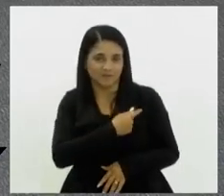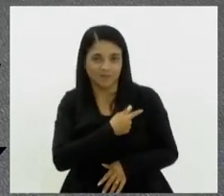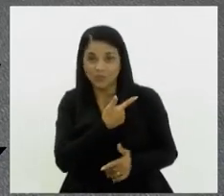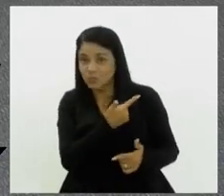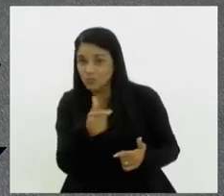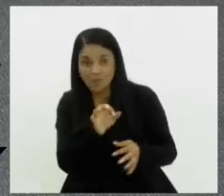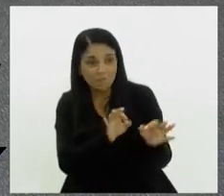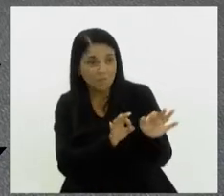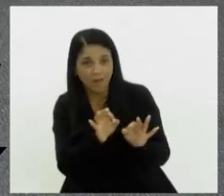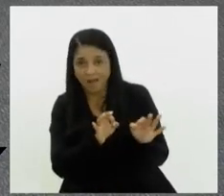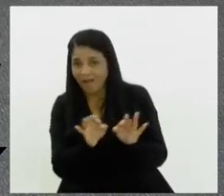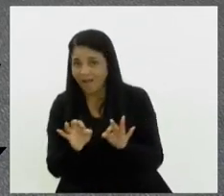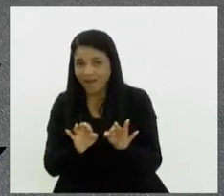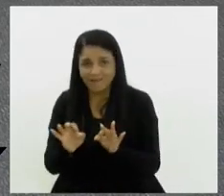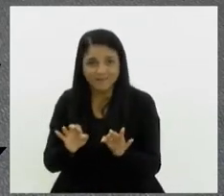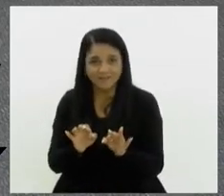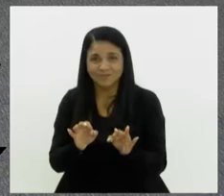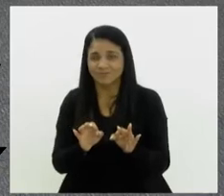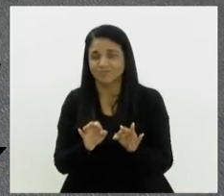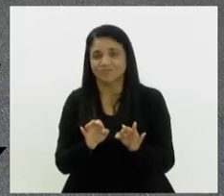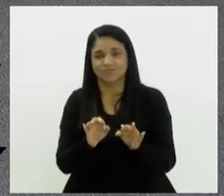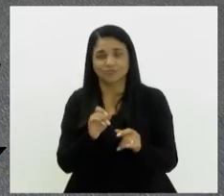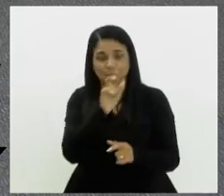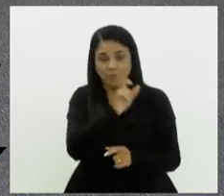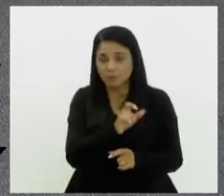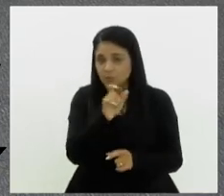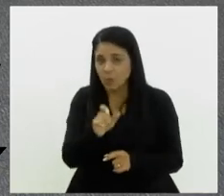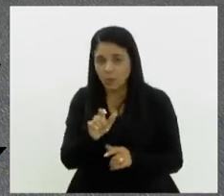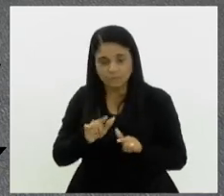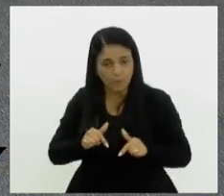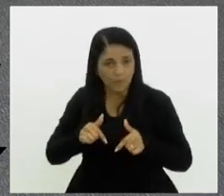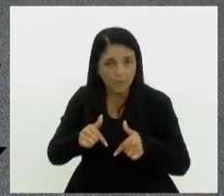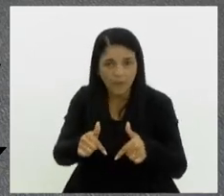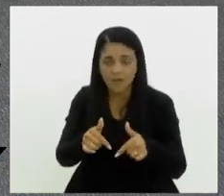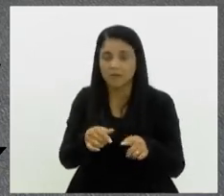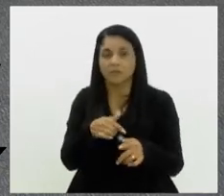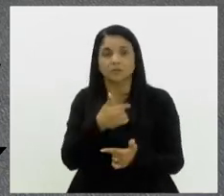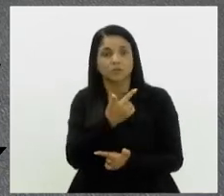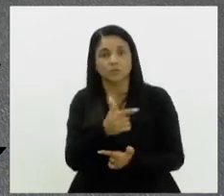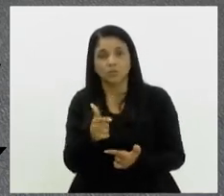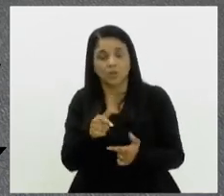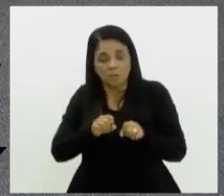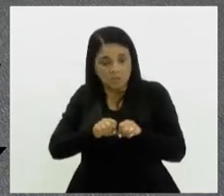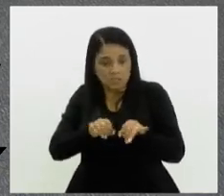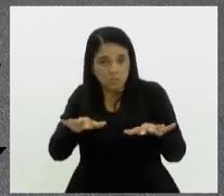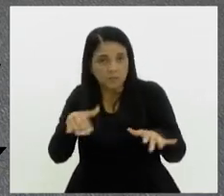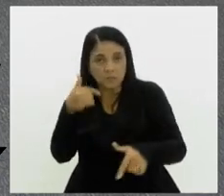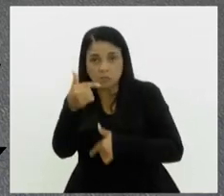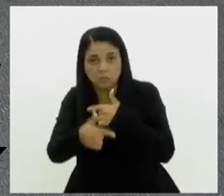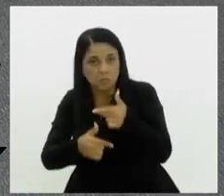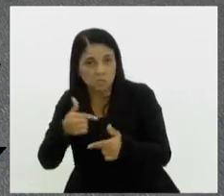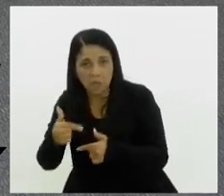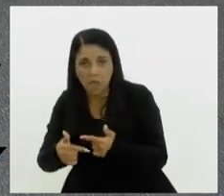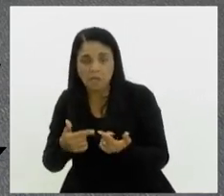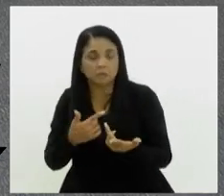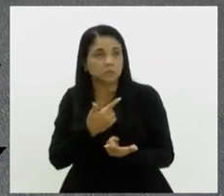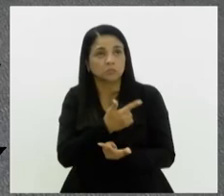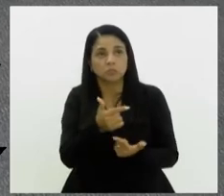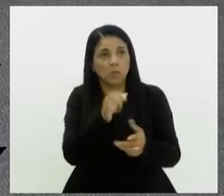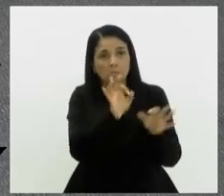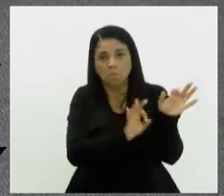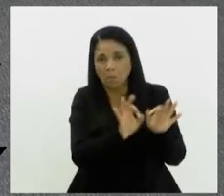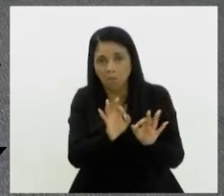nem de contingência, não existe nenhum plano para a expansão do serviço, não existe nenhum